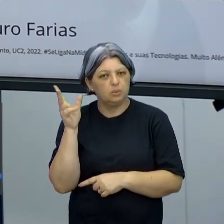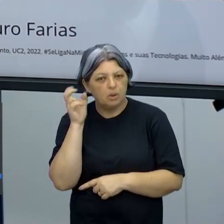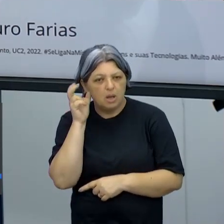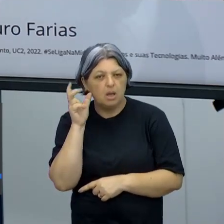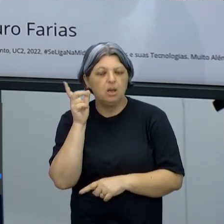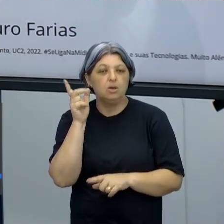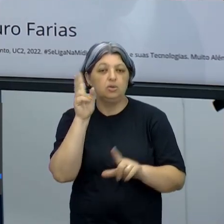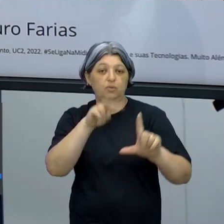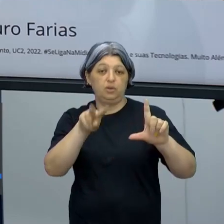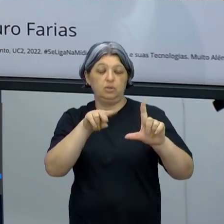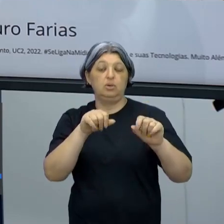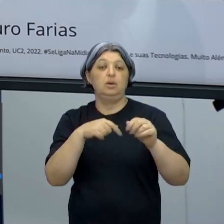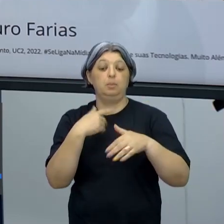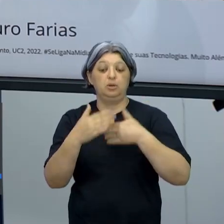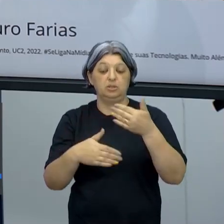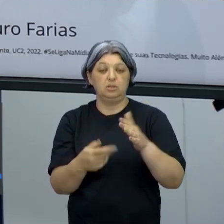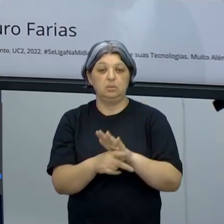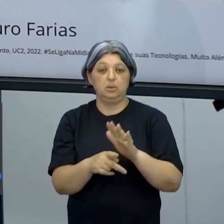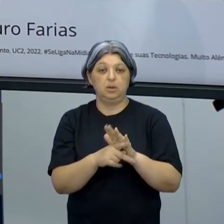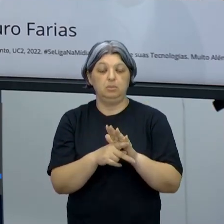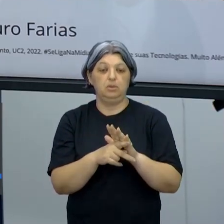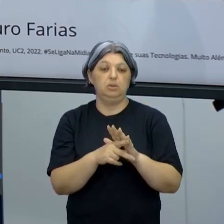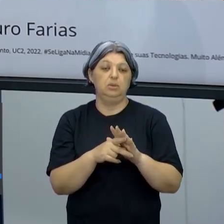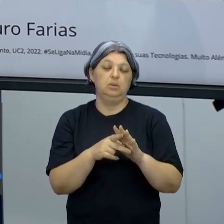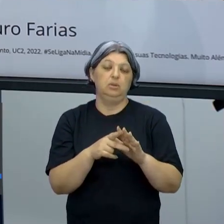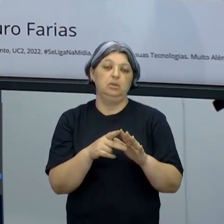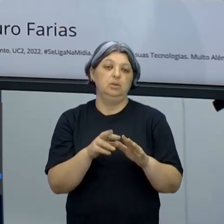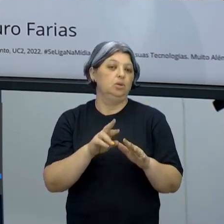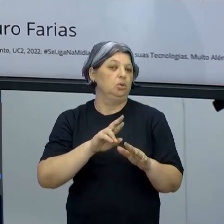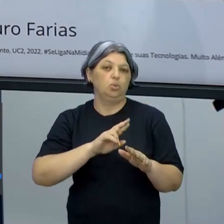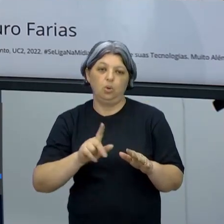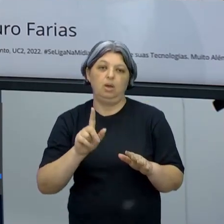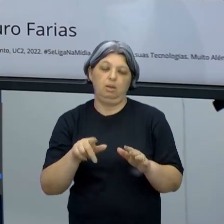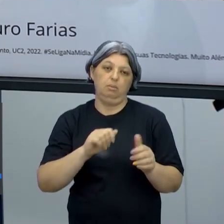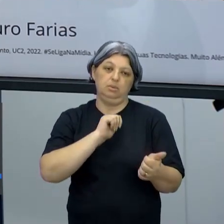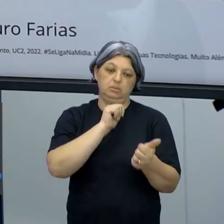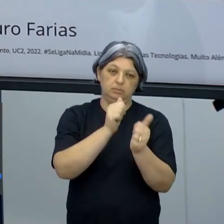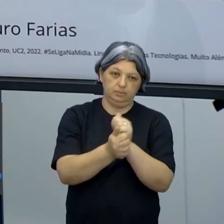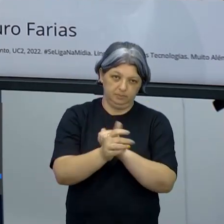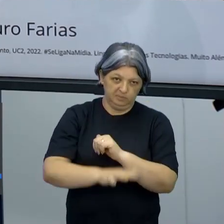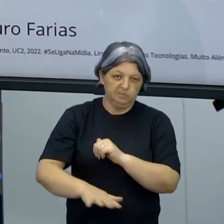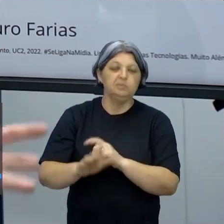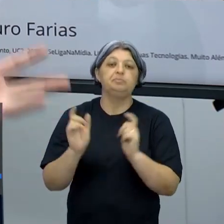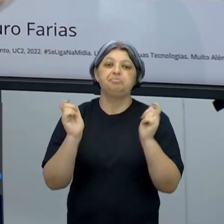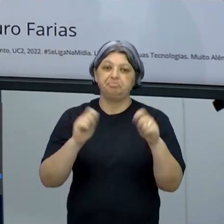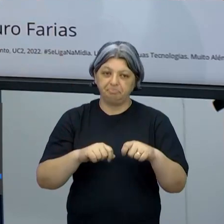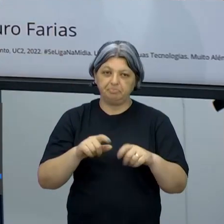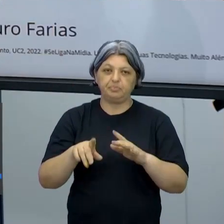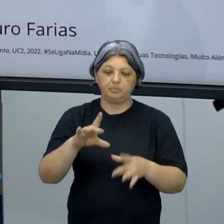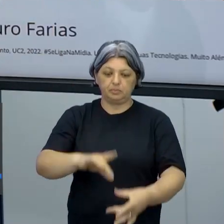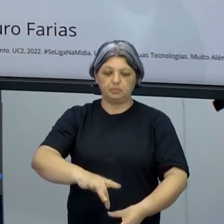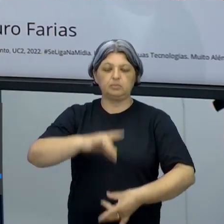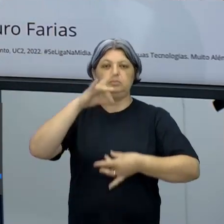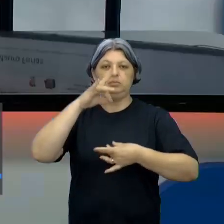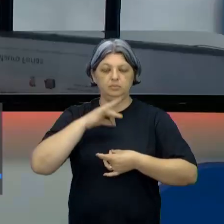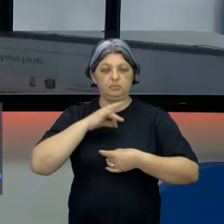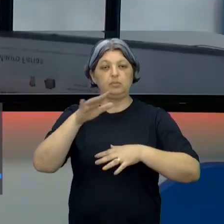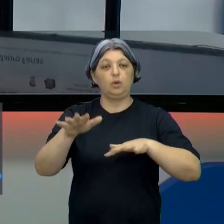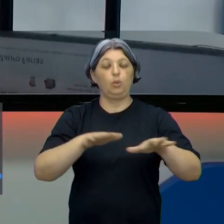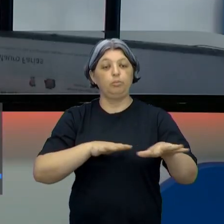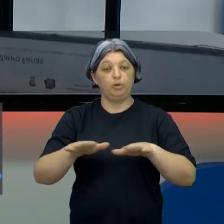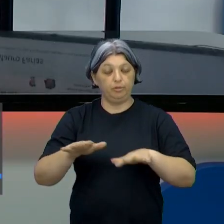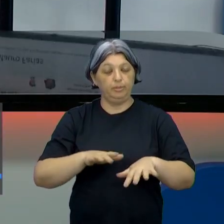de luta onde os atores que têm que, né, não são lutadores atletas, eles devem se apropriar desses movimentos